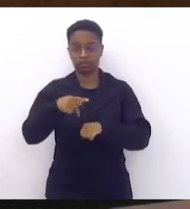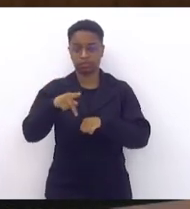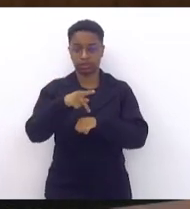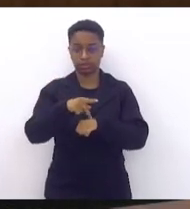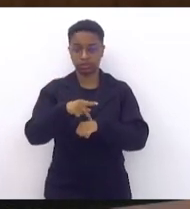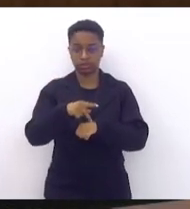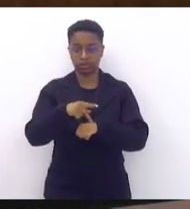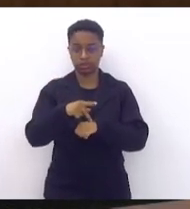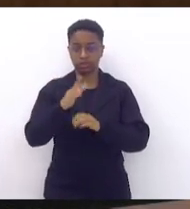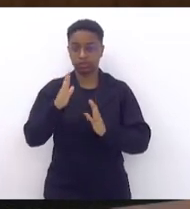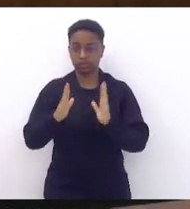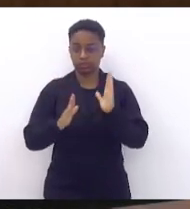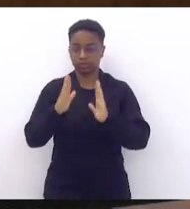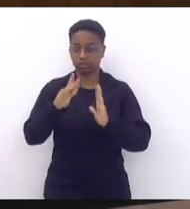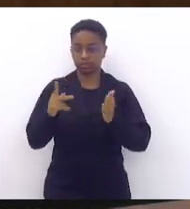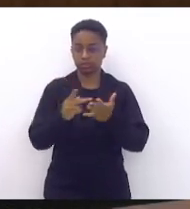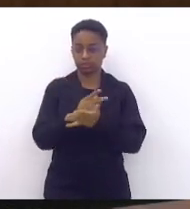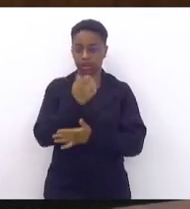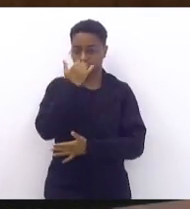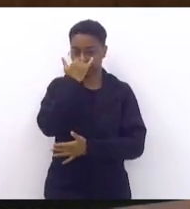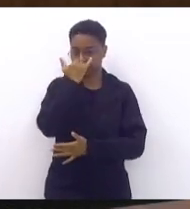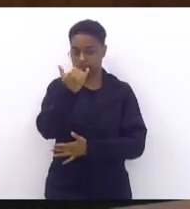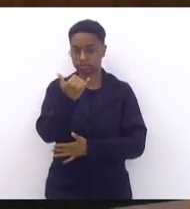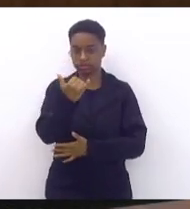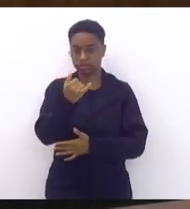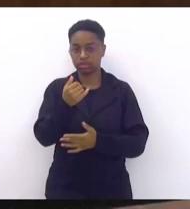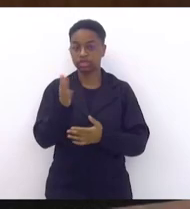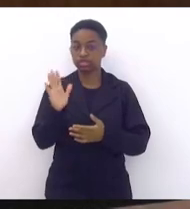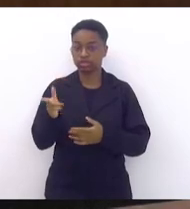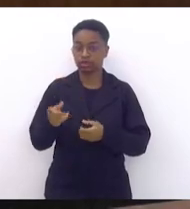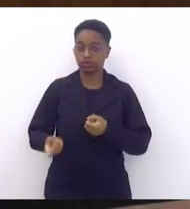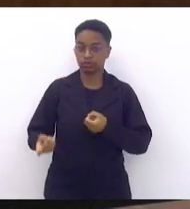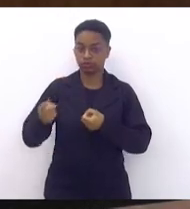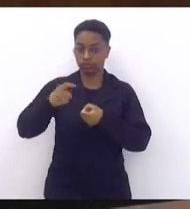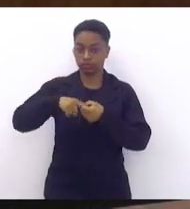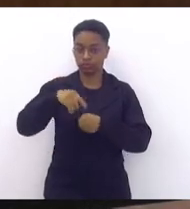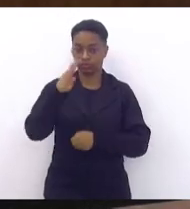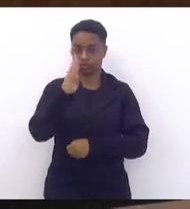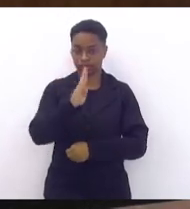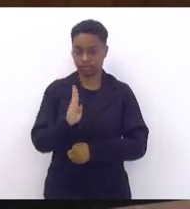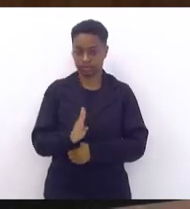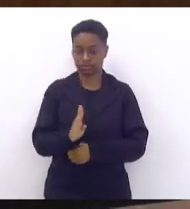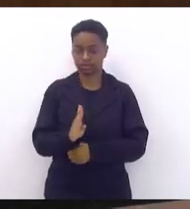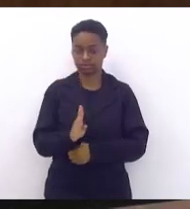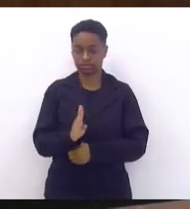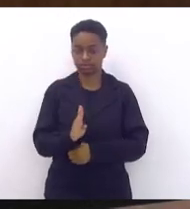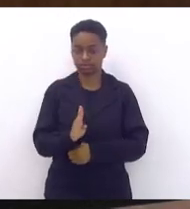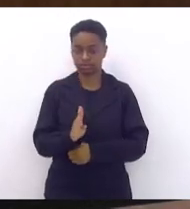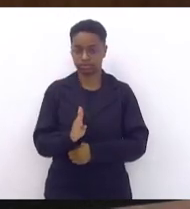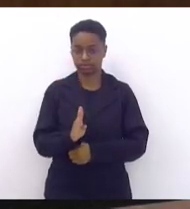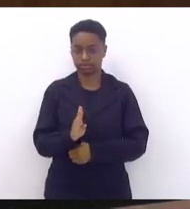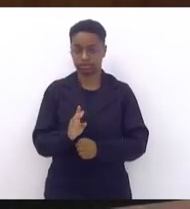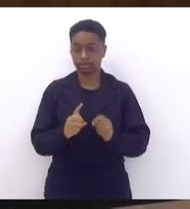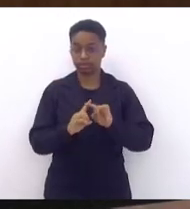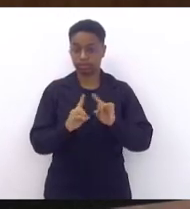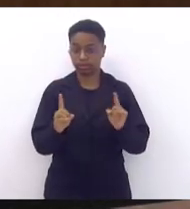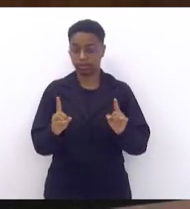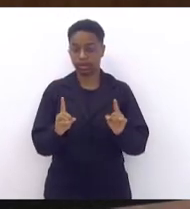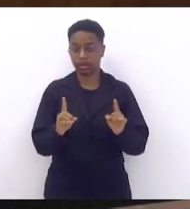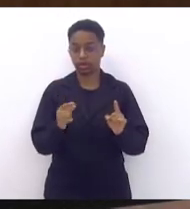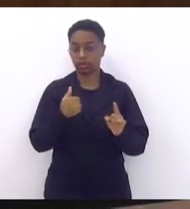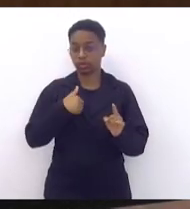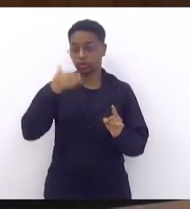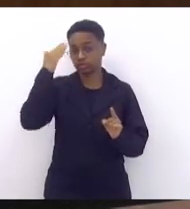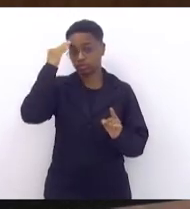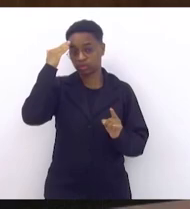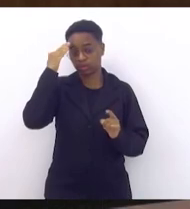época desse acidente, já retornou ao Brasil e, pelo que me consta,